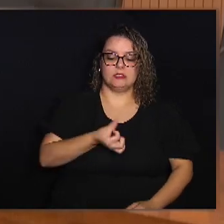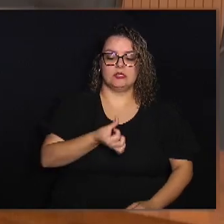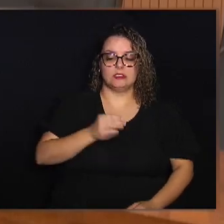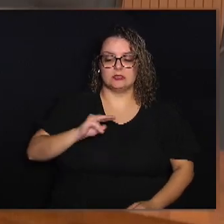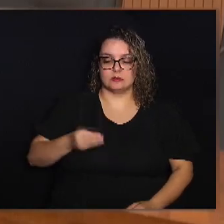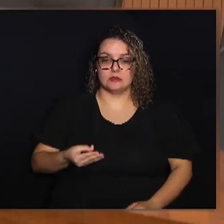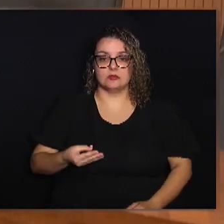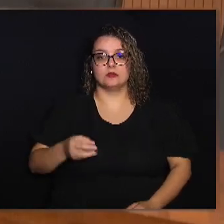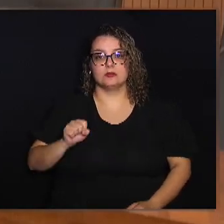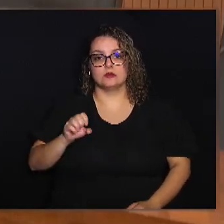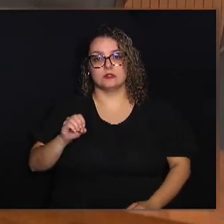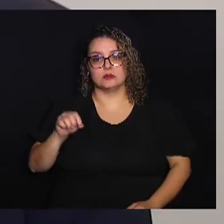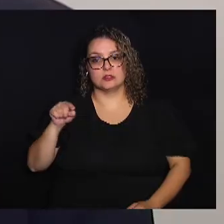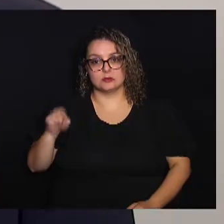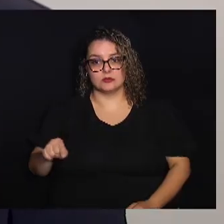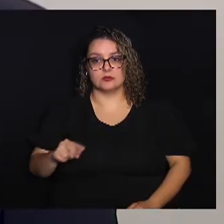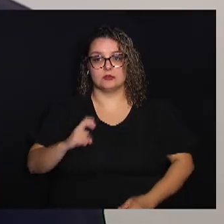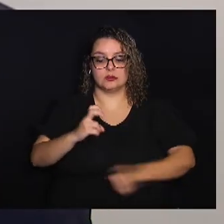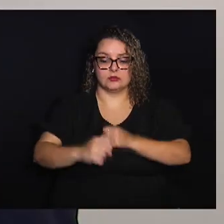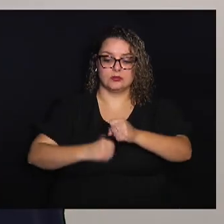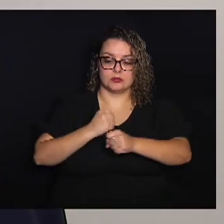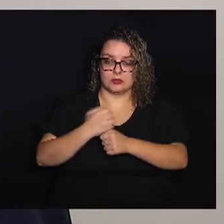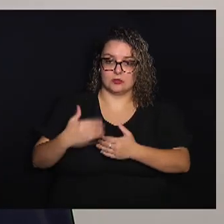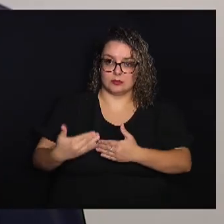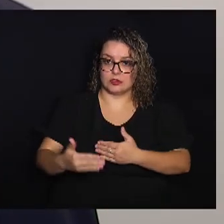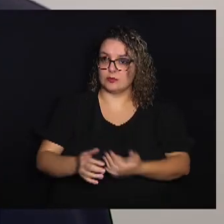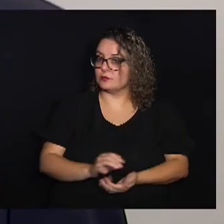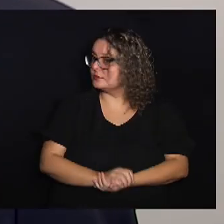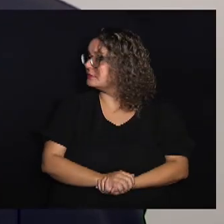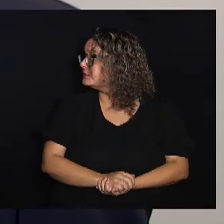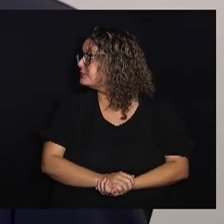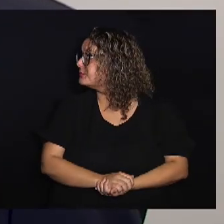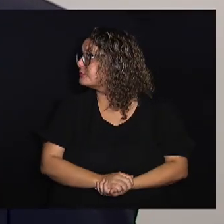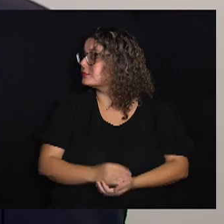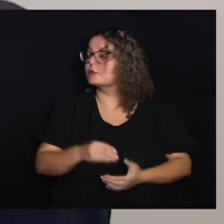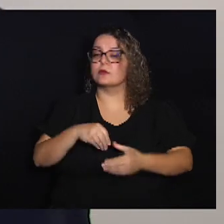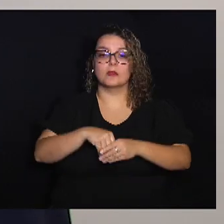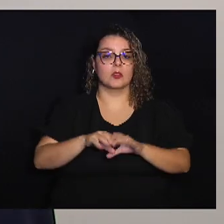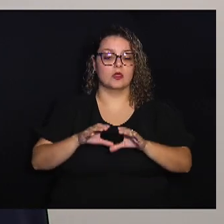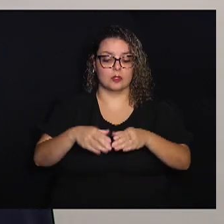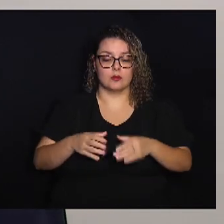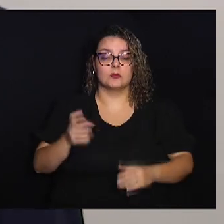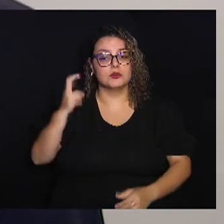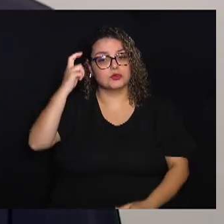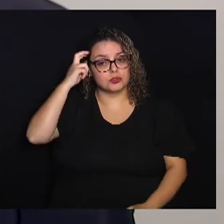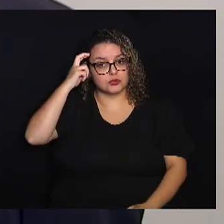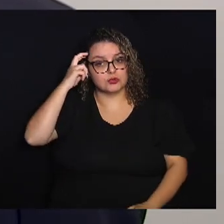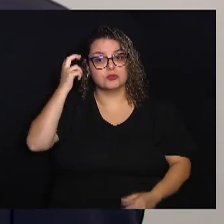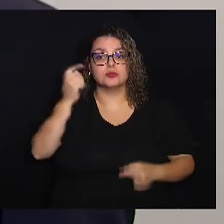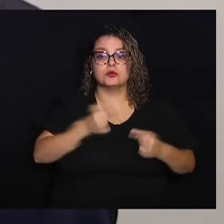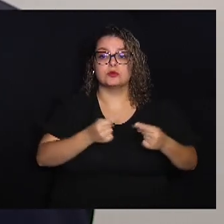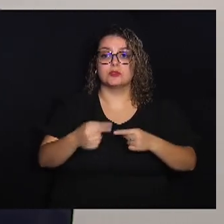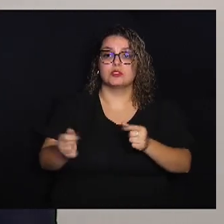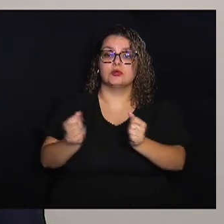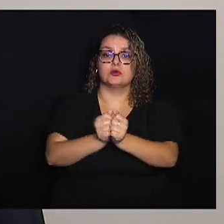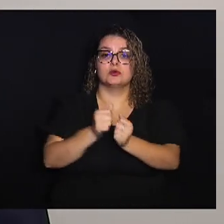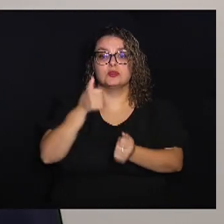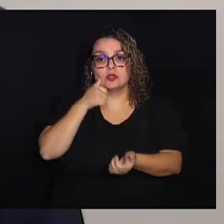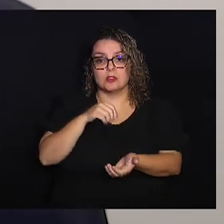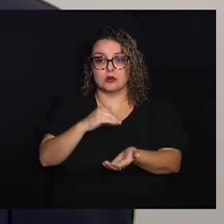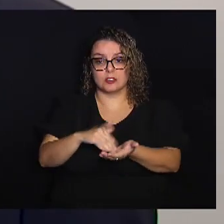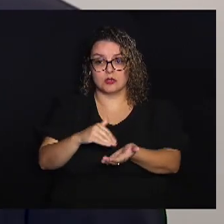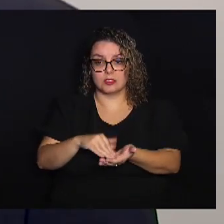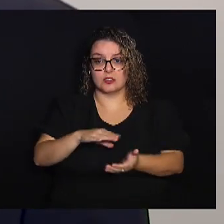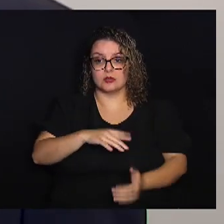R$6.800.000 para os próximos 5 anos. Nós trouxemos também dentro da Comissão de Cultura para discutir junto à secretária